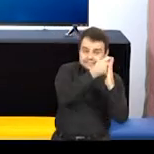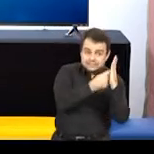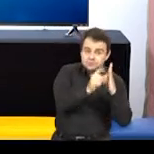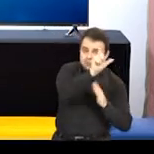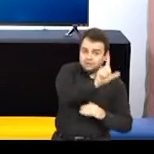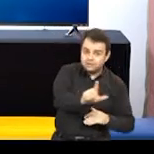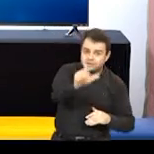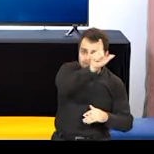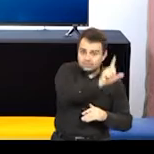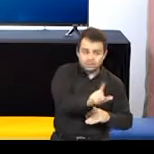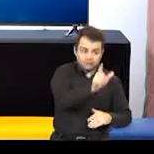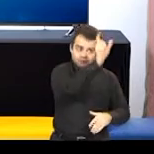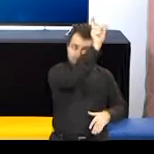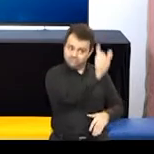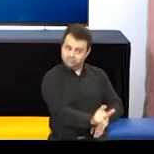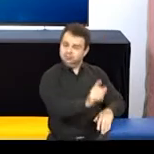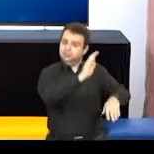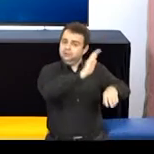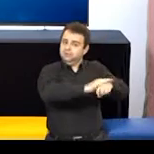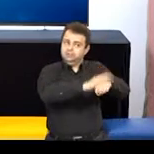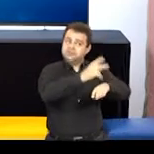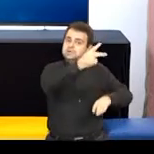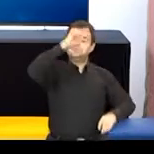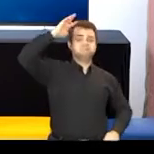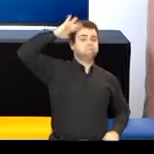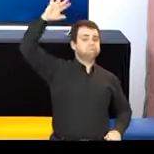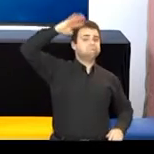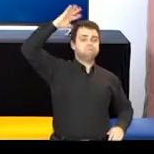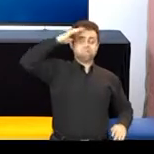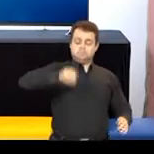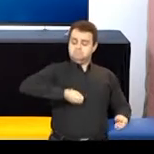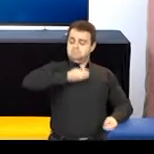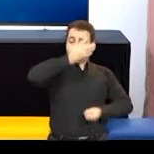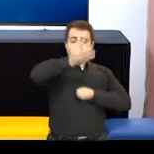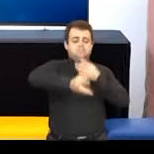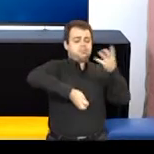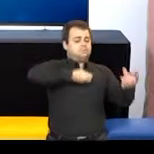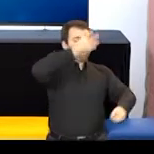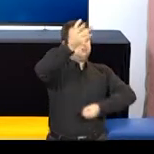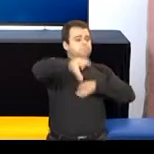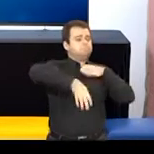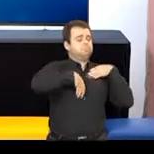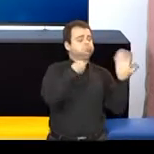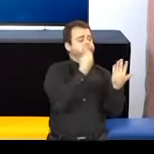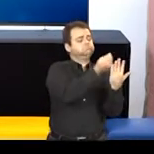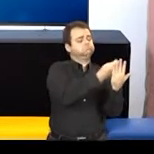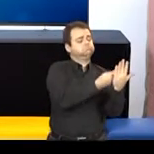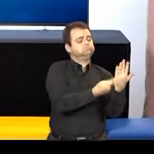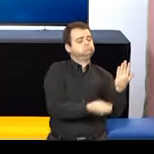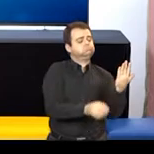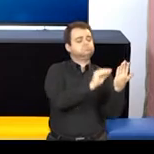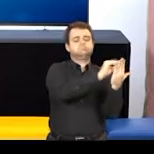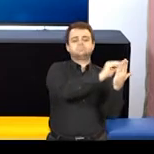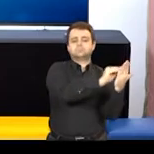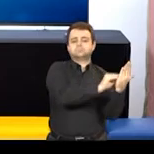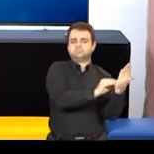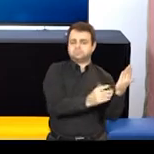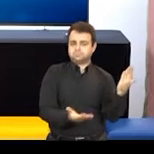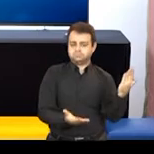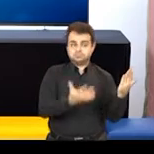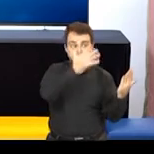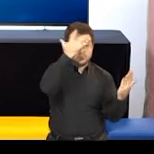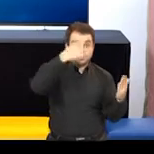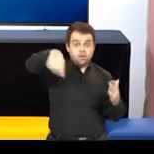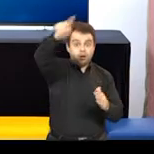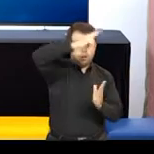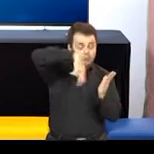autor. Ele vai retratar os seus pensamentos, os seus sentimentos, e isso muitas vezes vai trazer entretenimento